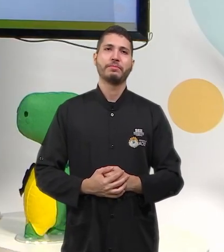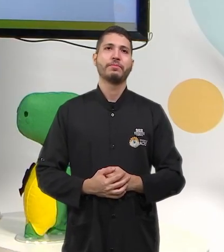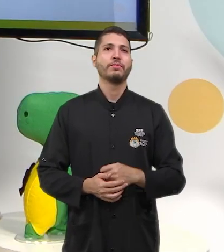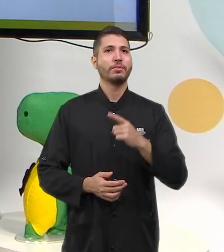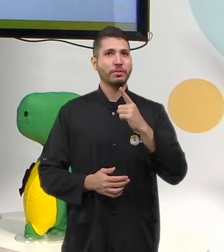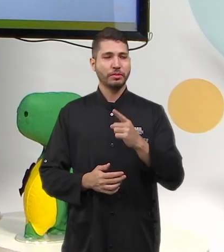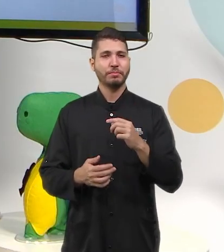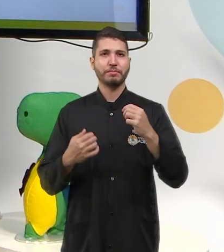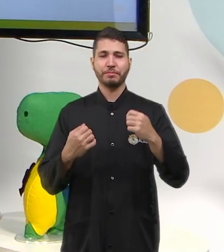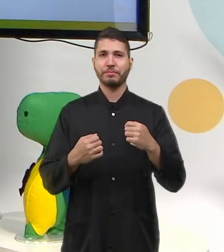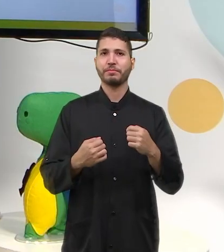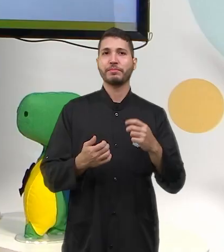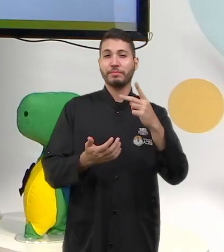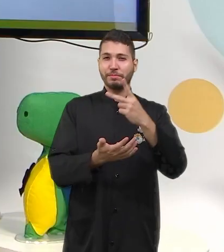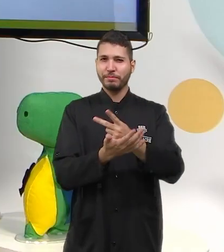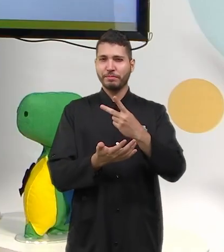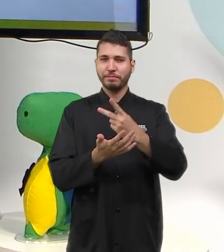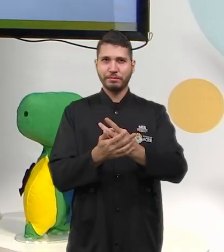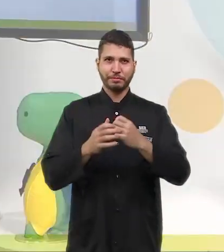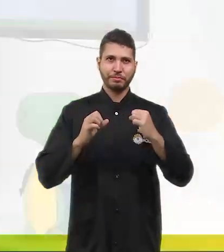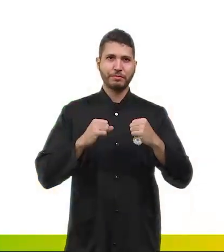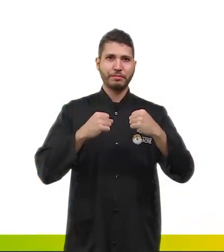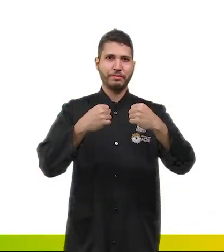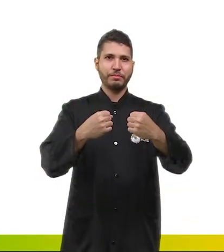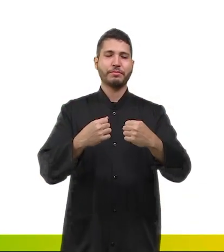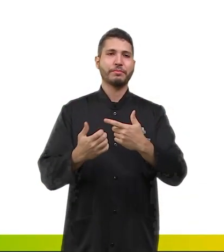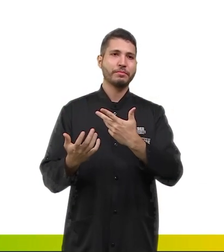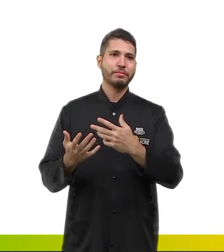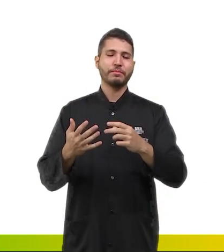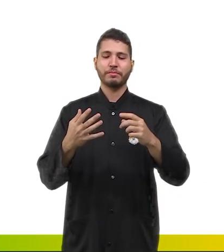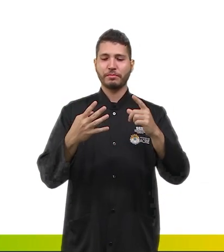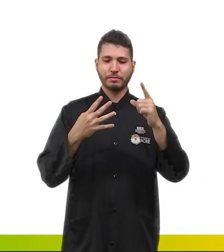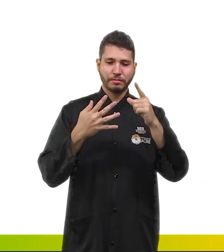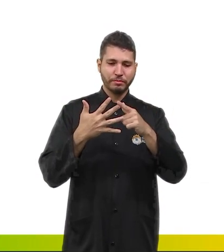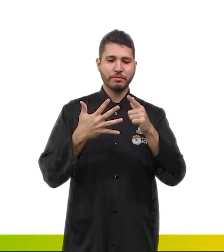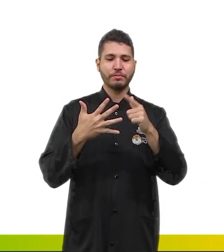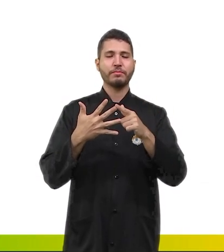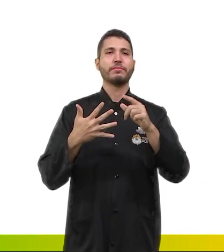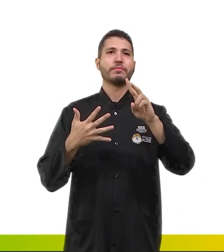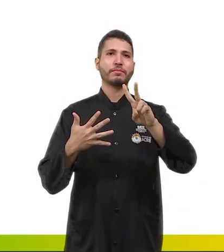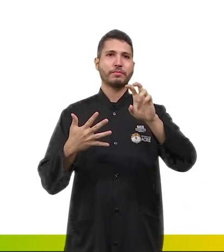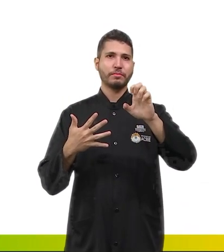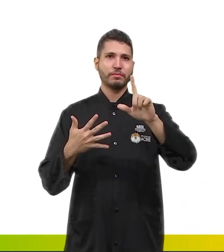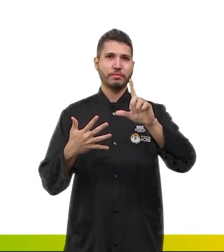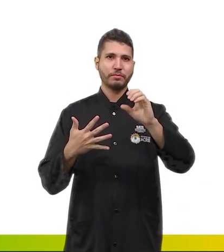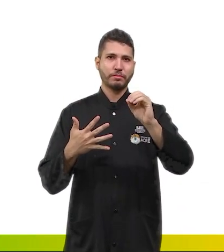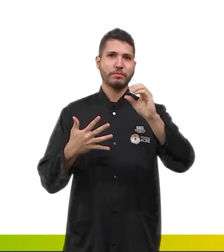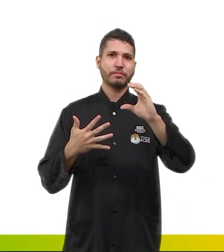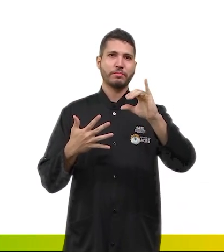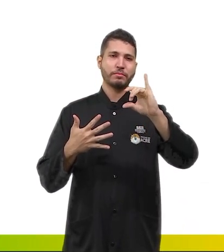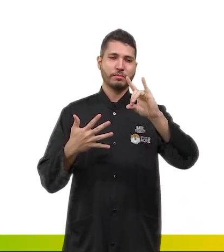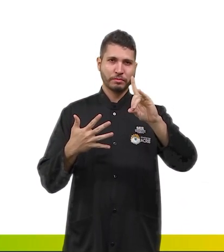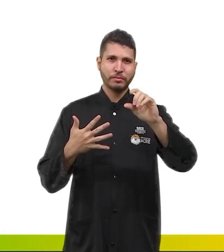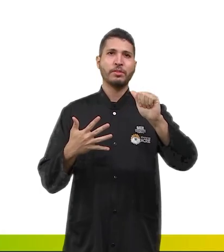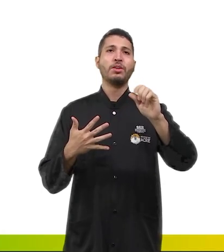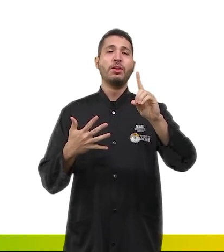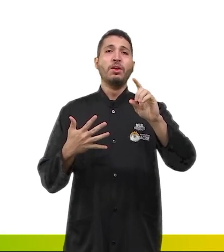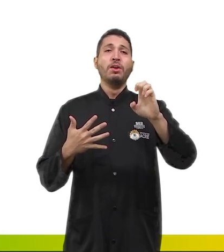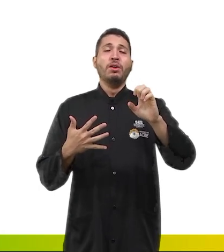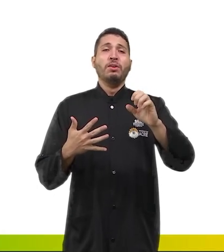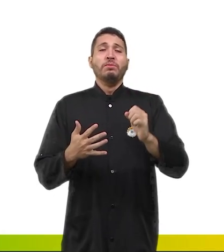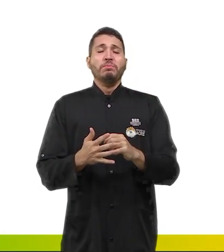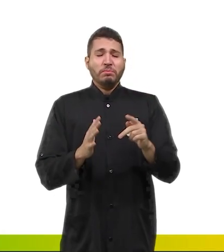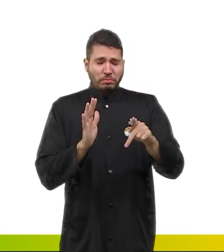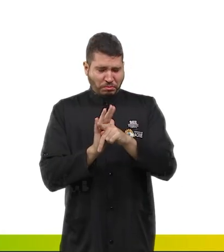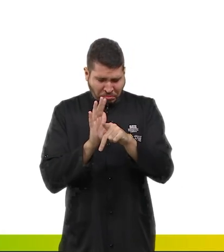resistir. Ok? Seguindo, temos a velocidade, que é a capacidade de executar ações motoras no